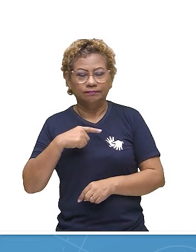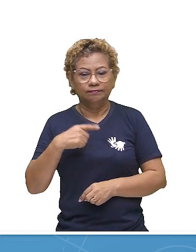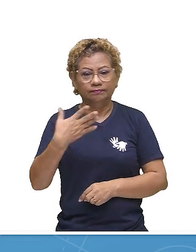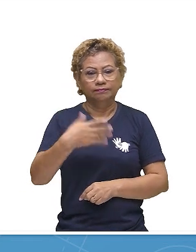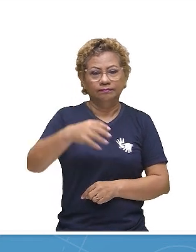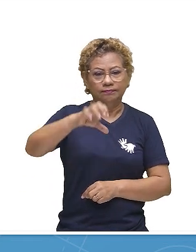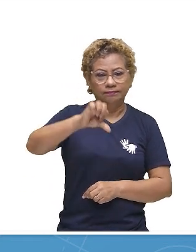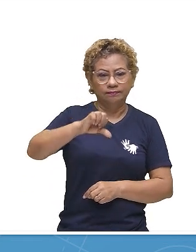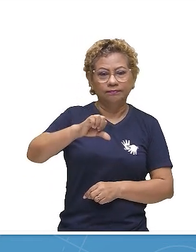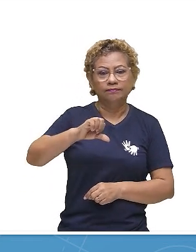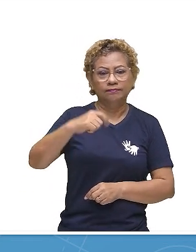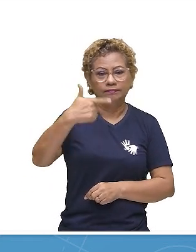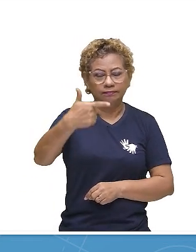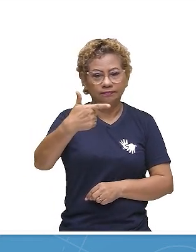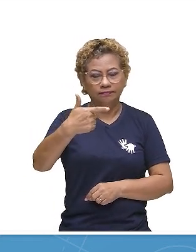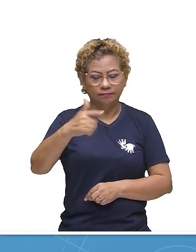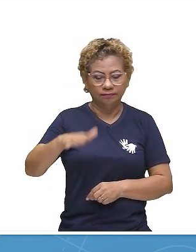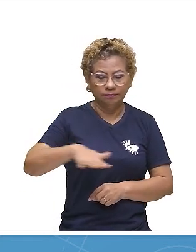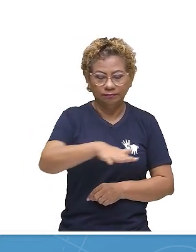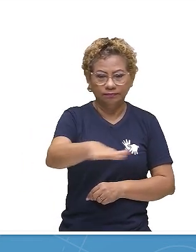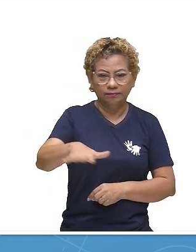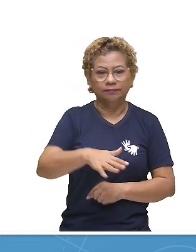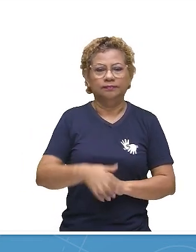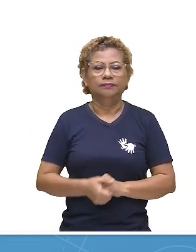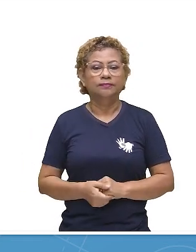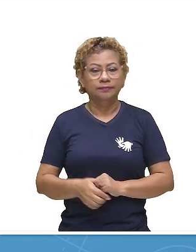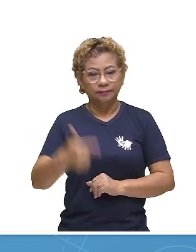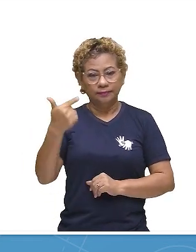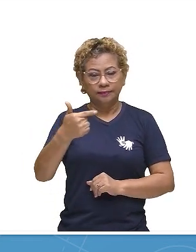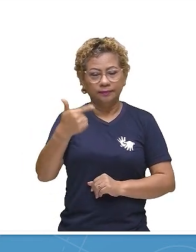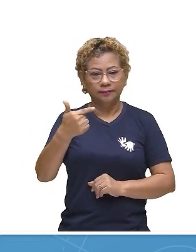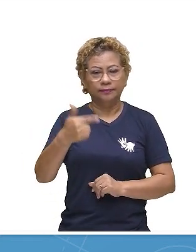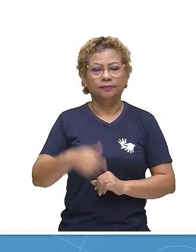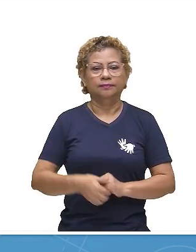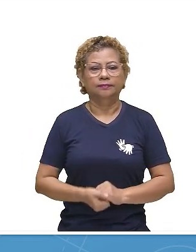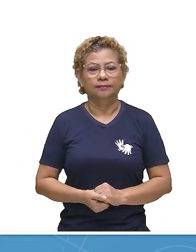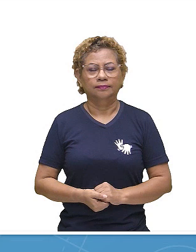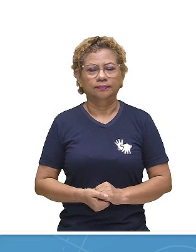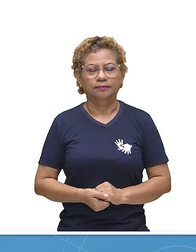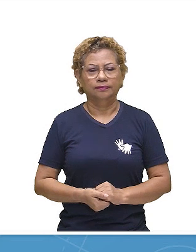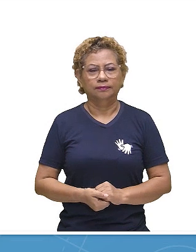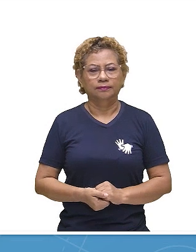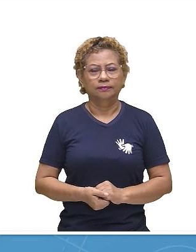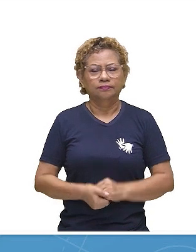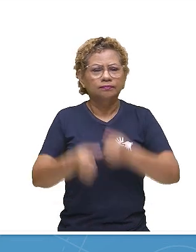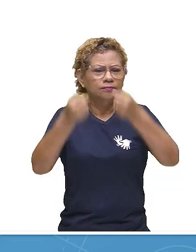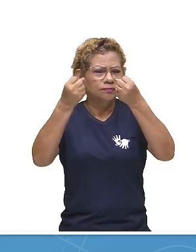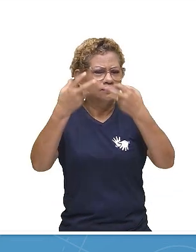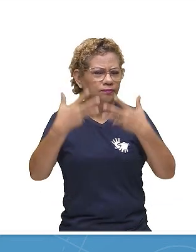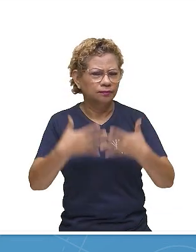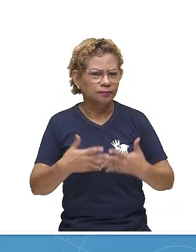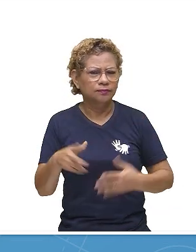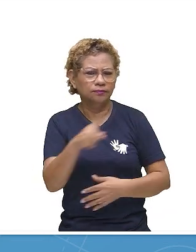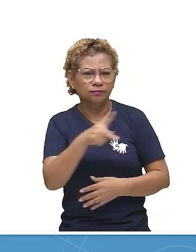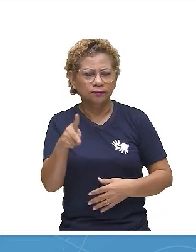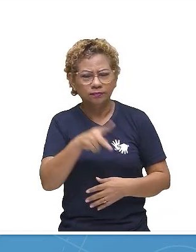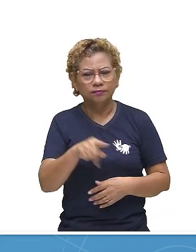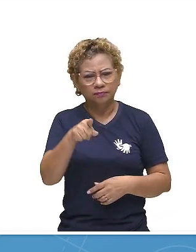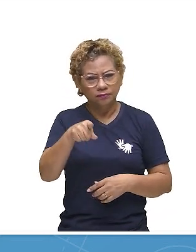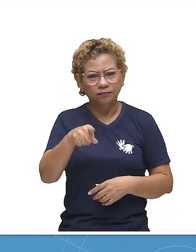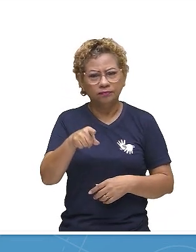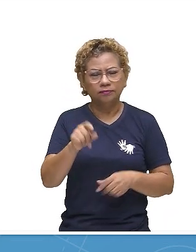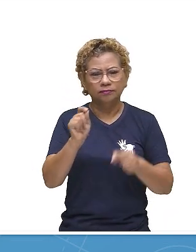área? Perfeito? Questão número 2 diz o seguinte. Com base nos exemplos vistos na aula, resolva as questões a